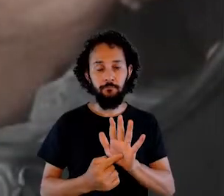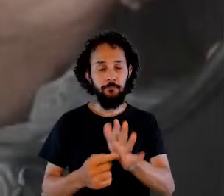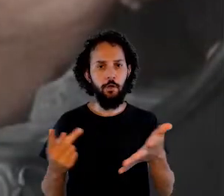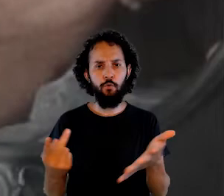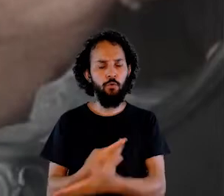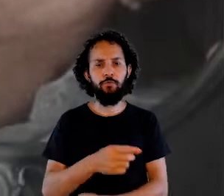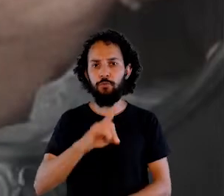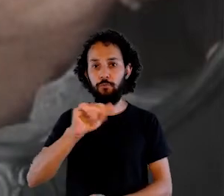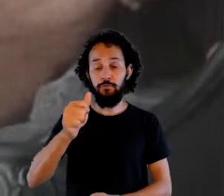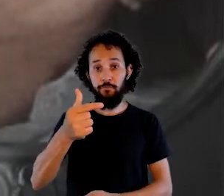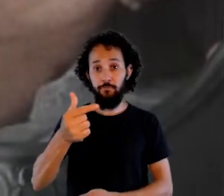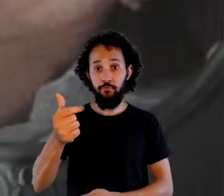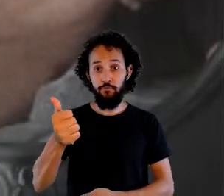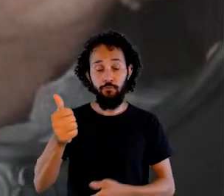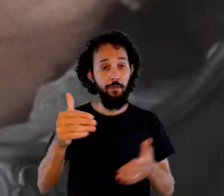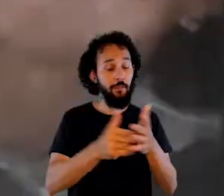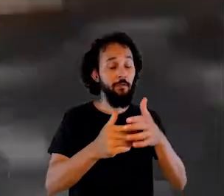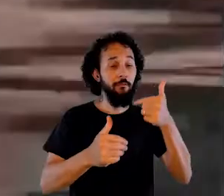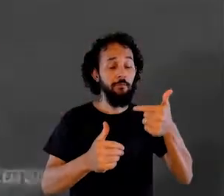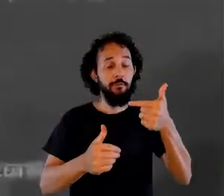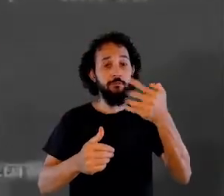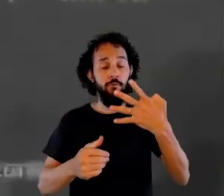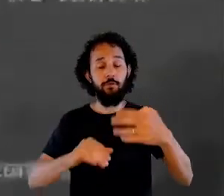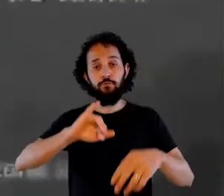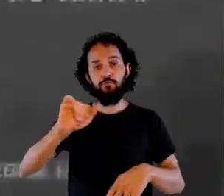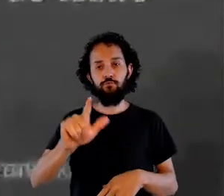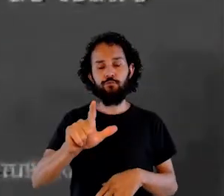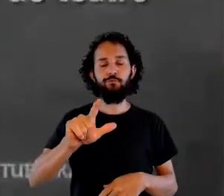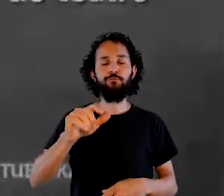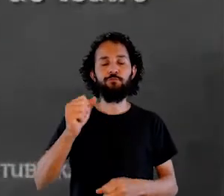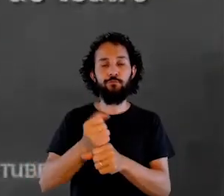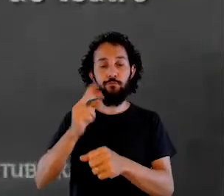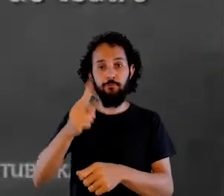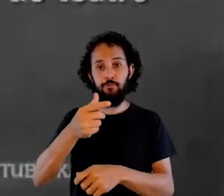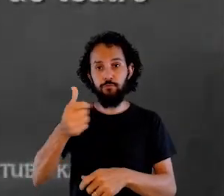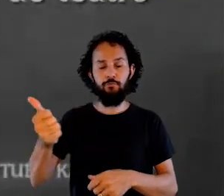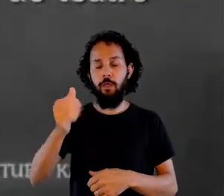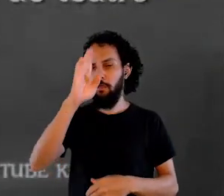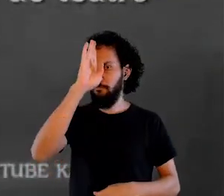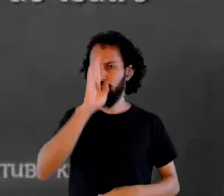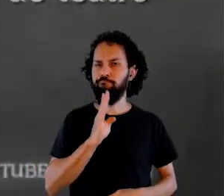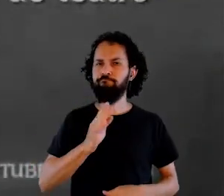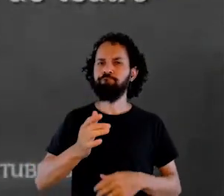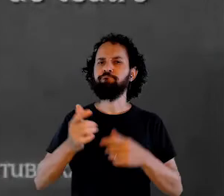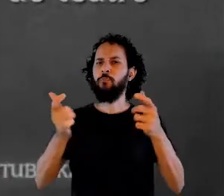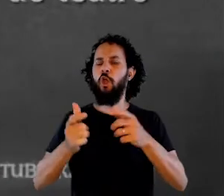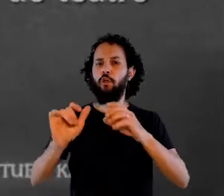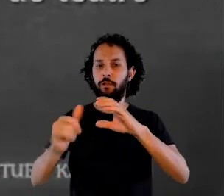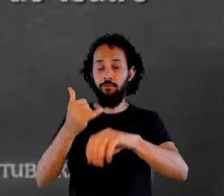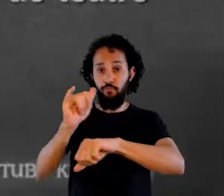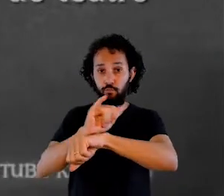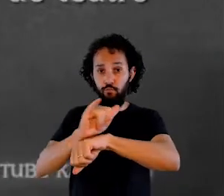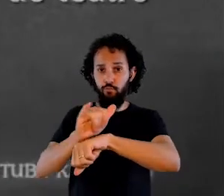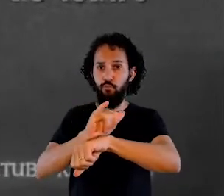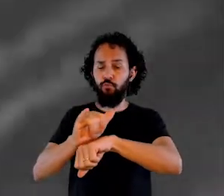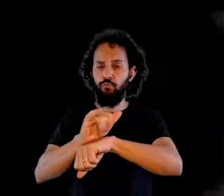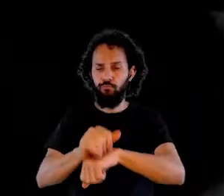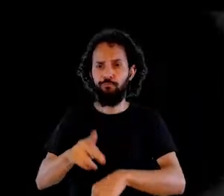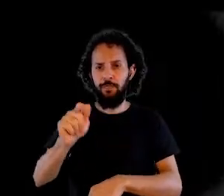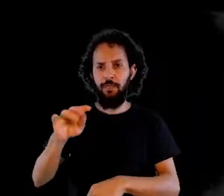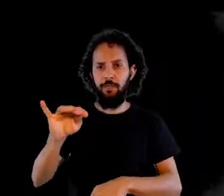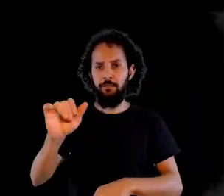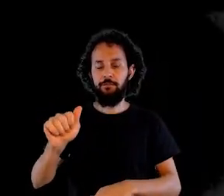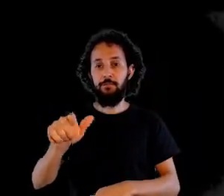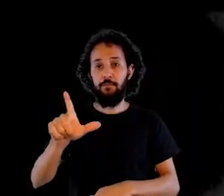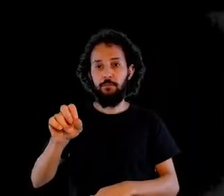Acontece de 21 a 24 de julho de 2021, gratuitamente no canal do YouTube Kátia Low